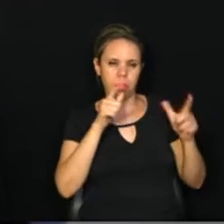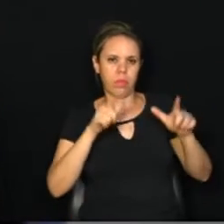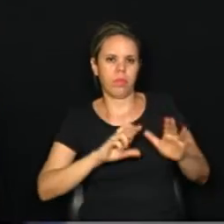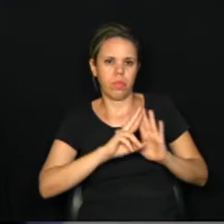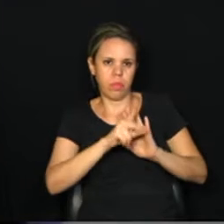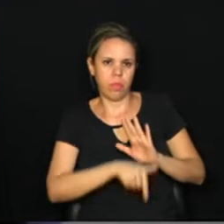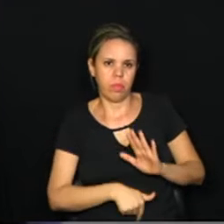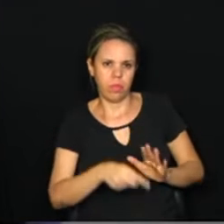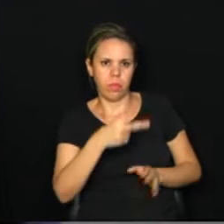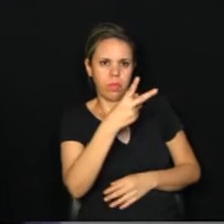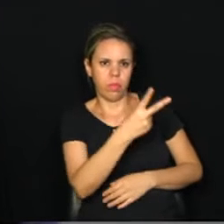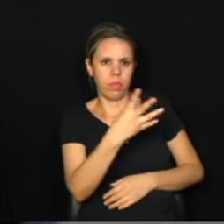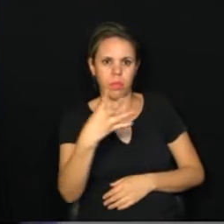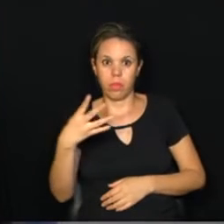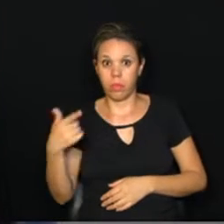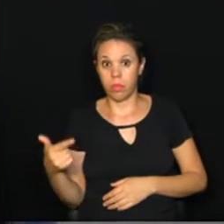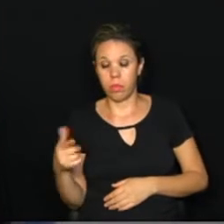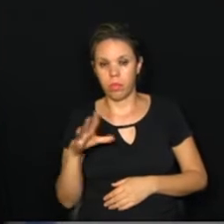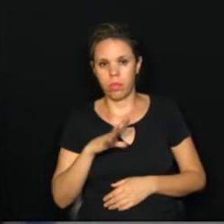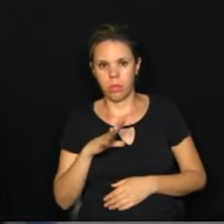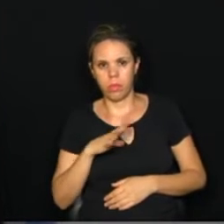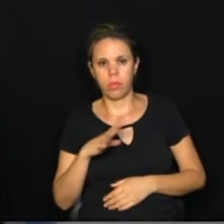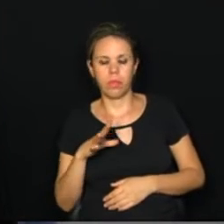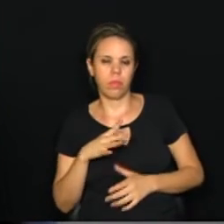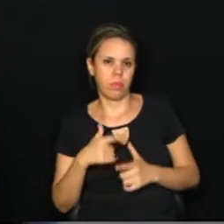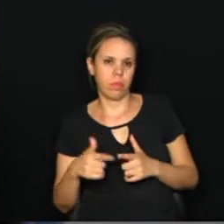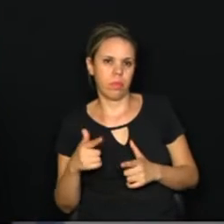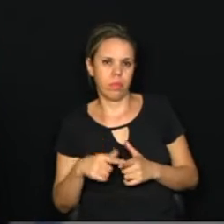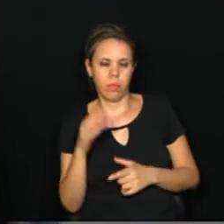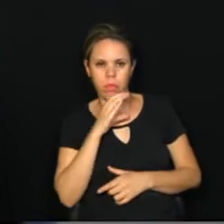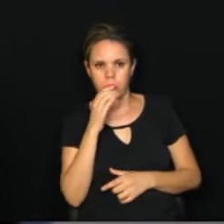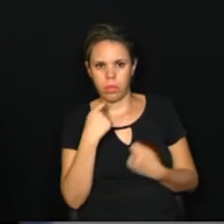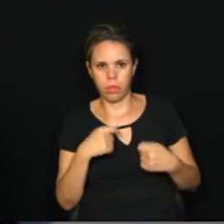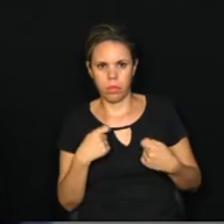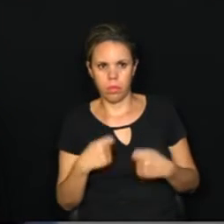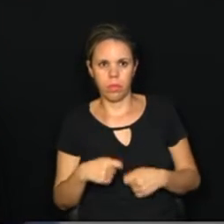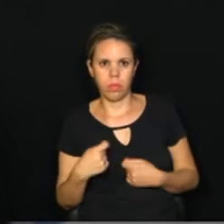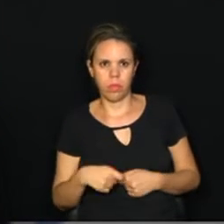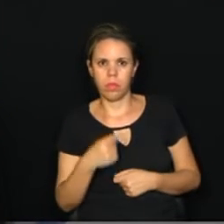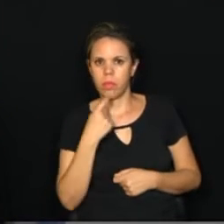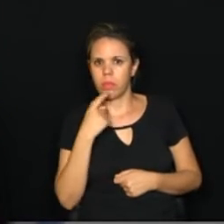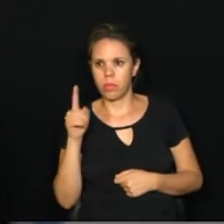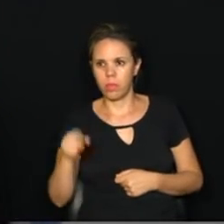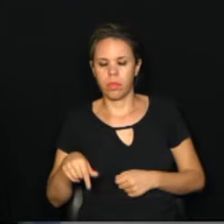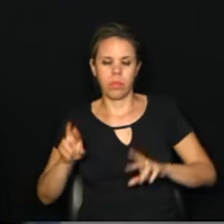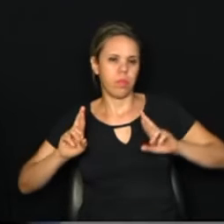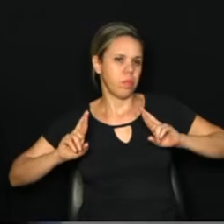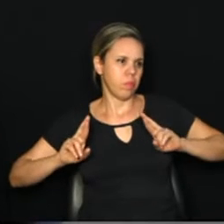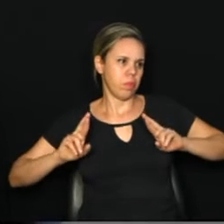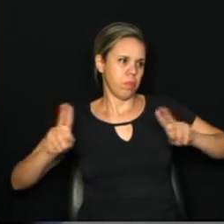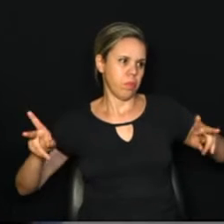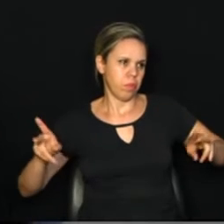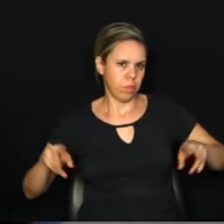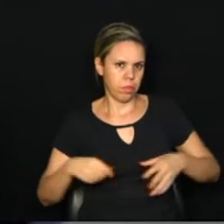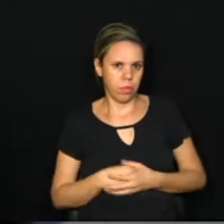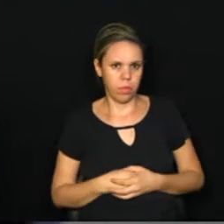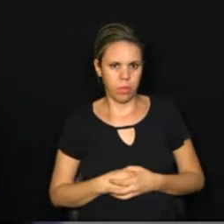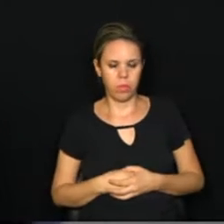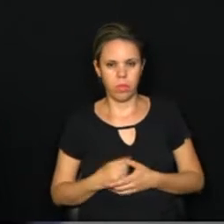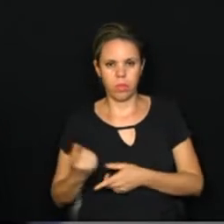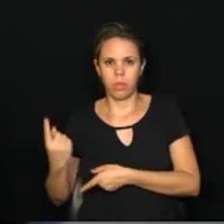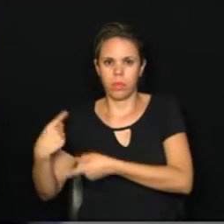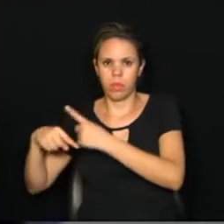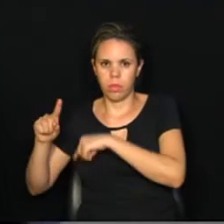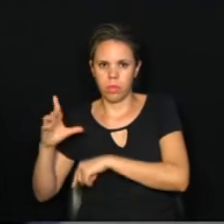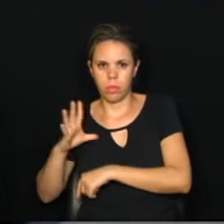diversas 242 cidades que decretaram uma situação de emergência. A região de Campinas é diferente. O êxodo que